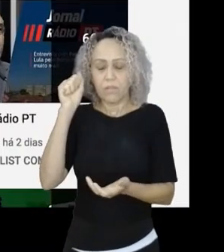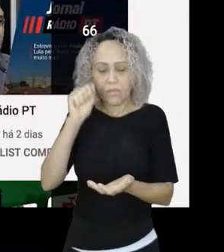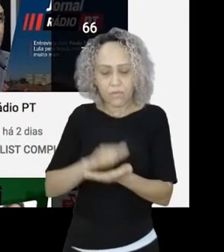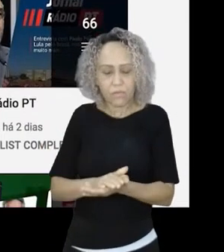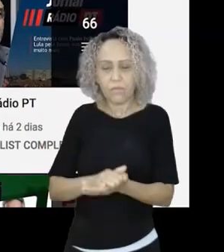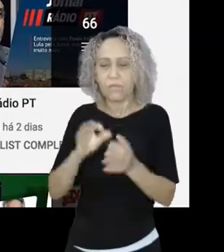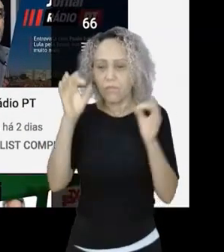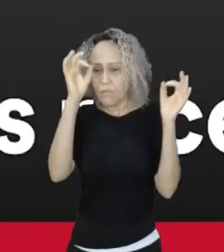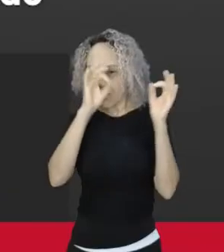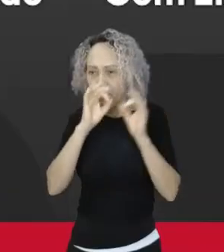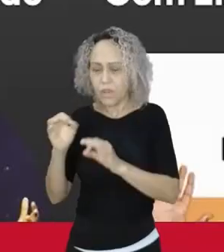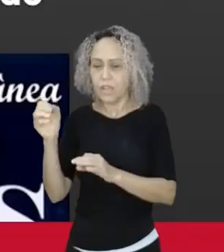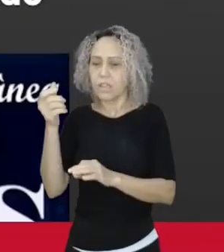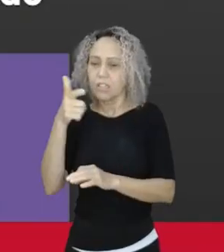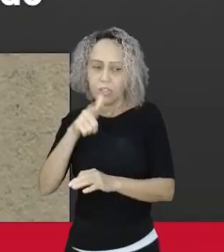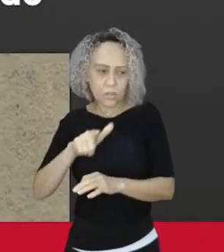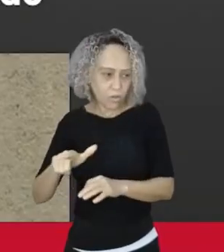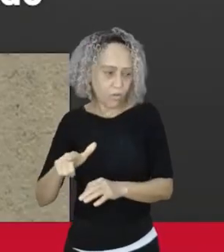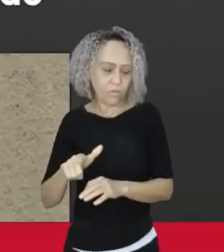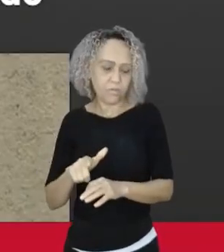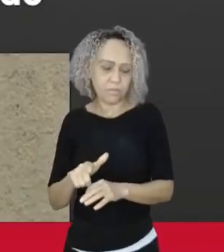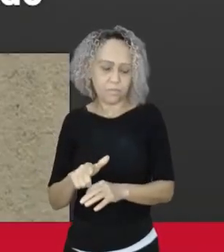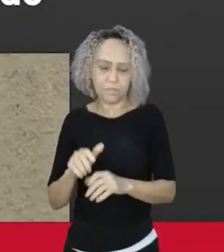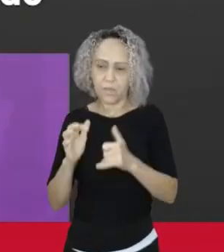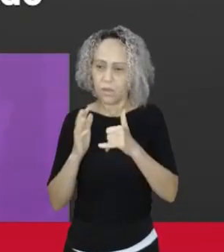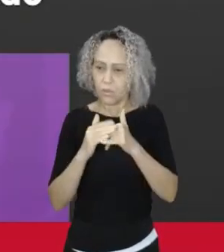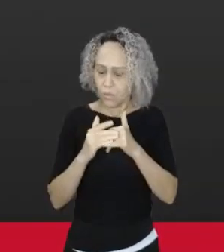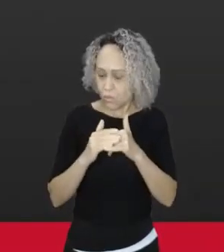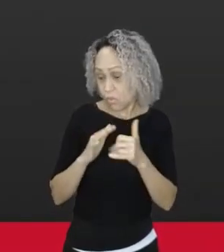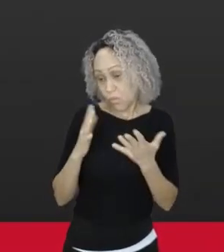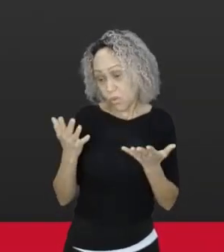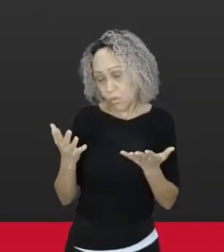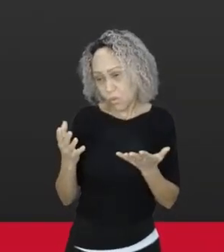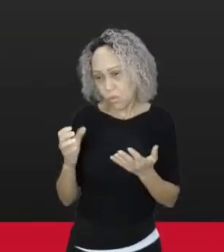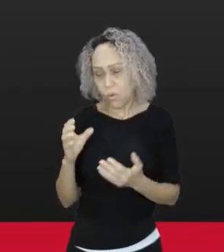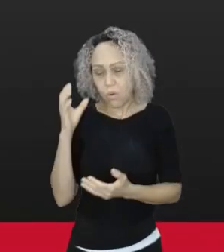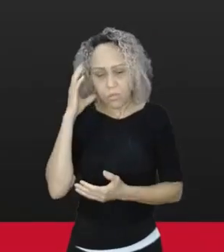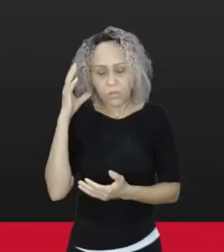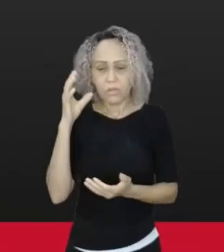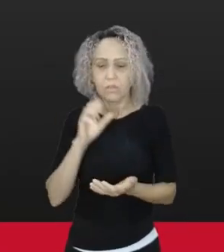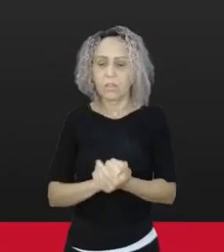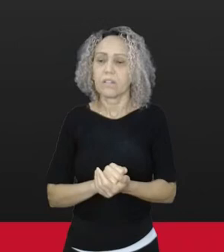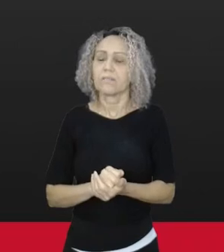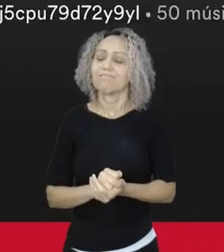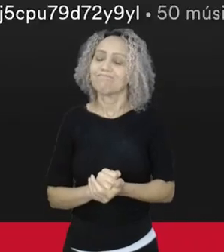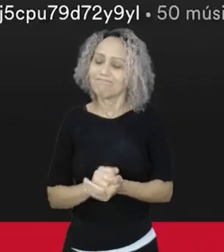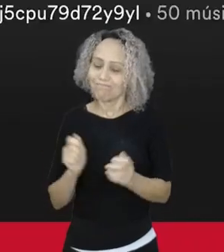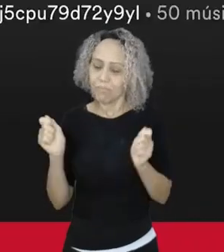Formação, no canal da TV PT no YouTube ou em formato de podcast no Spotify.